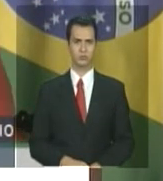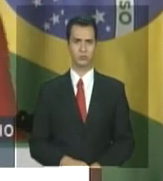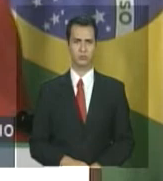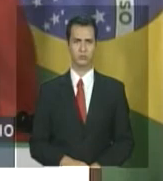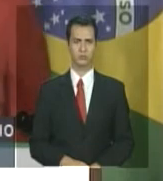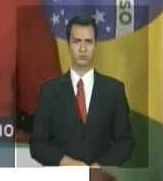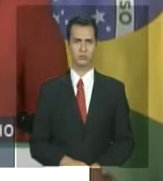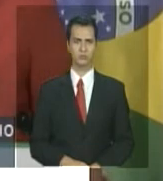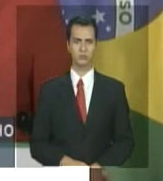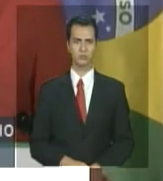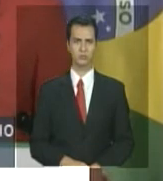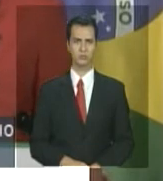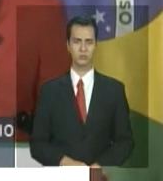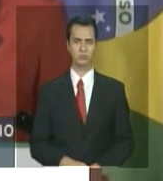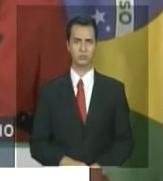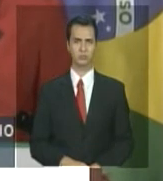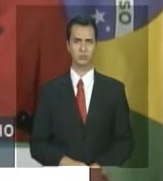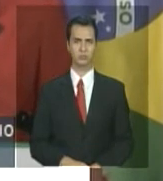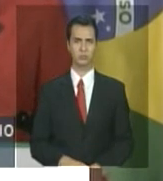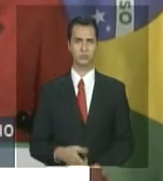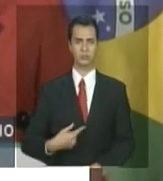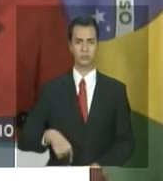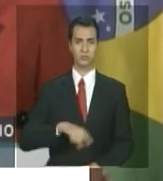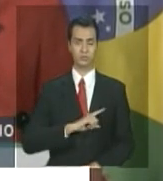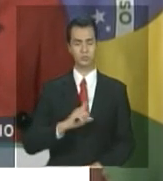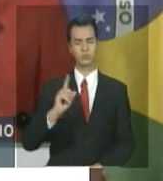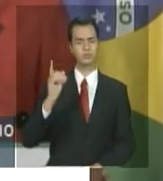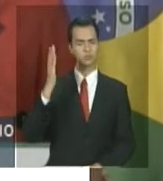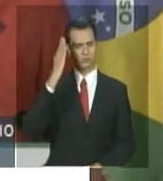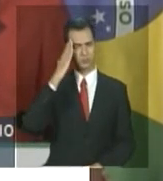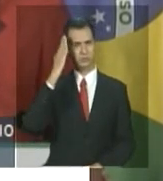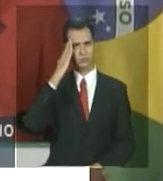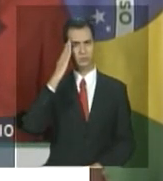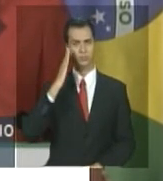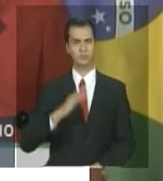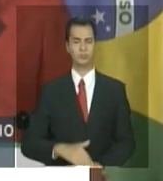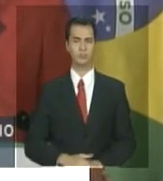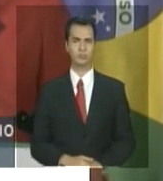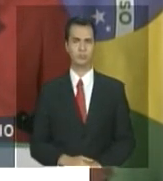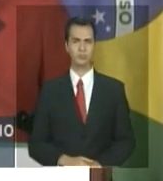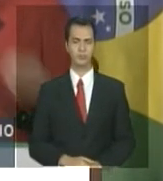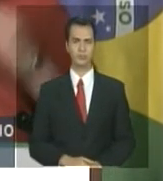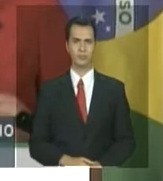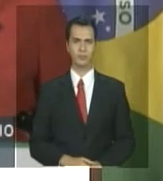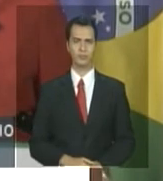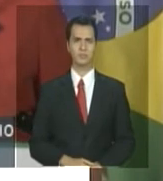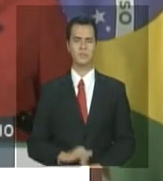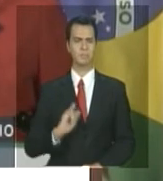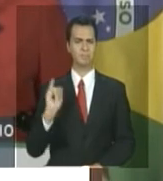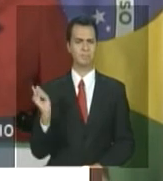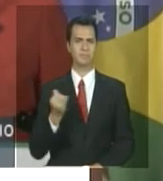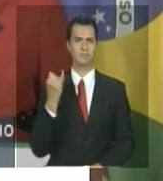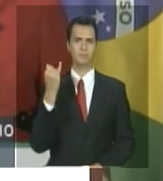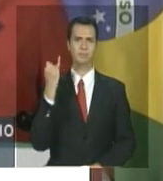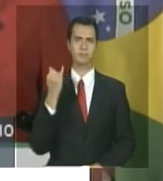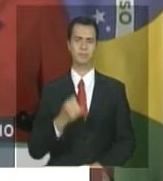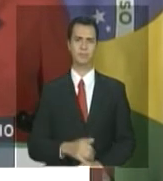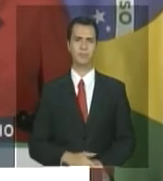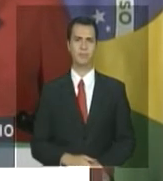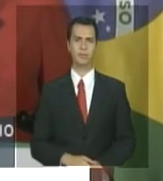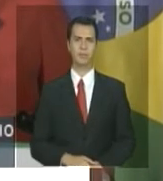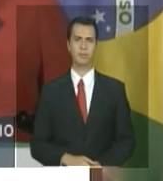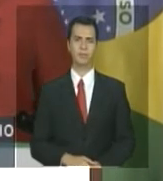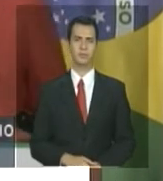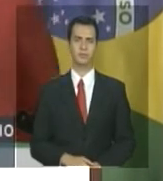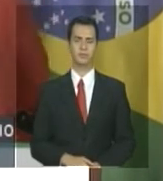nós temos grande consciência dessa importância.